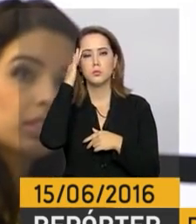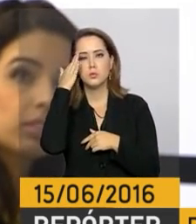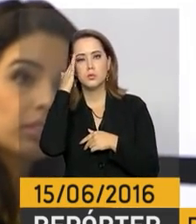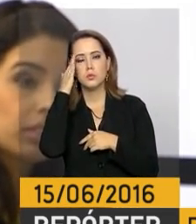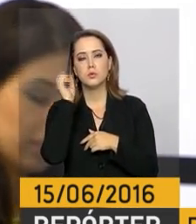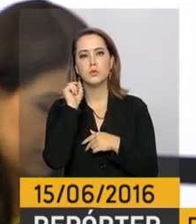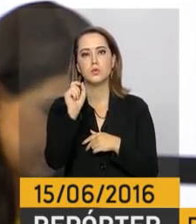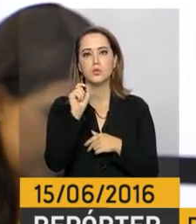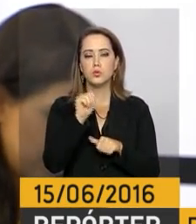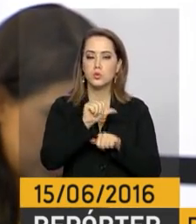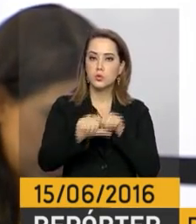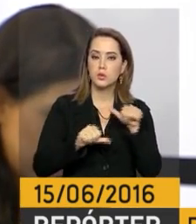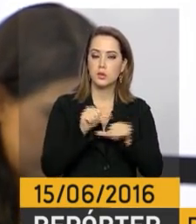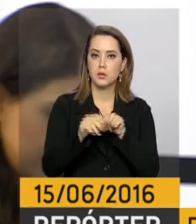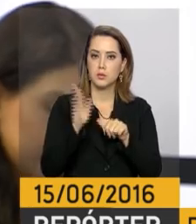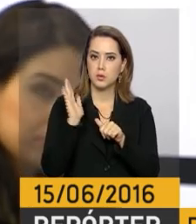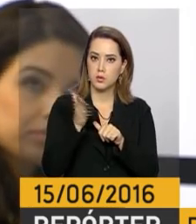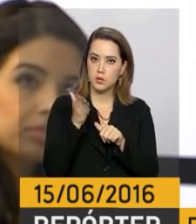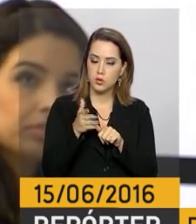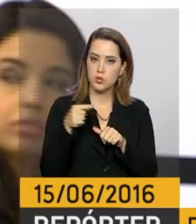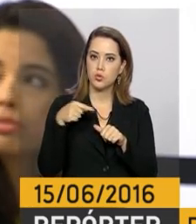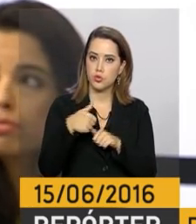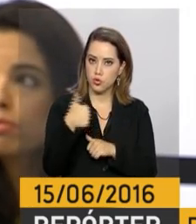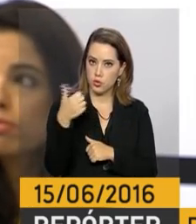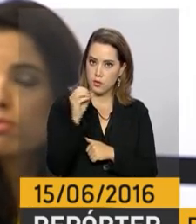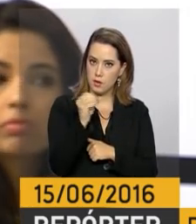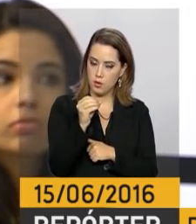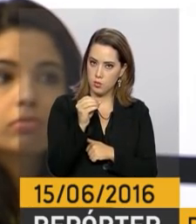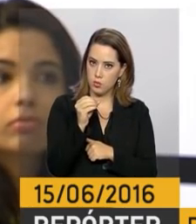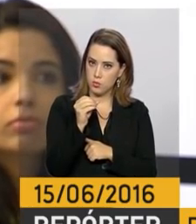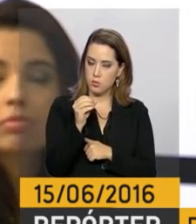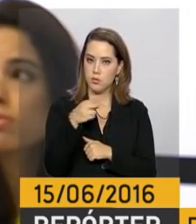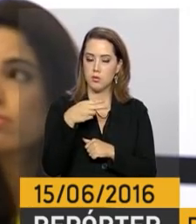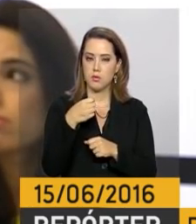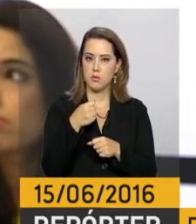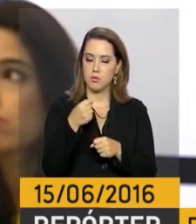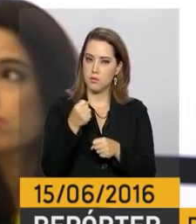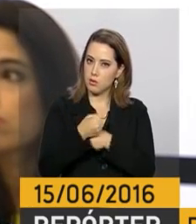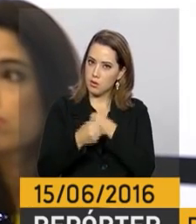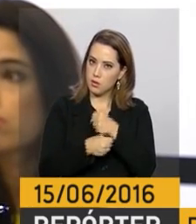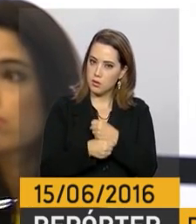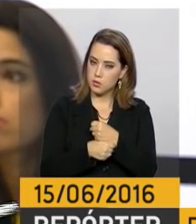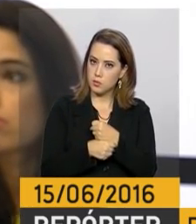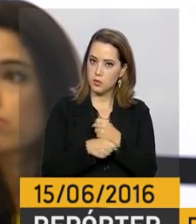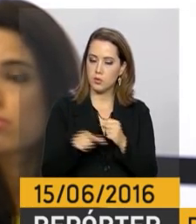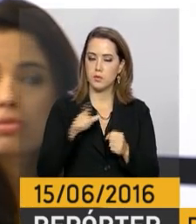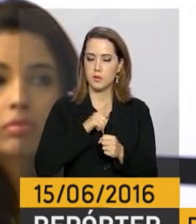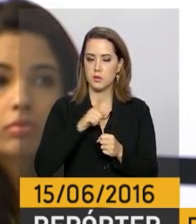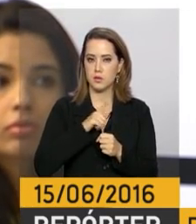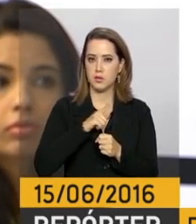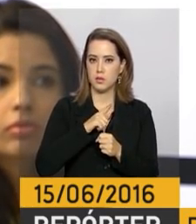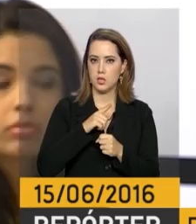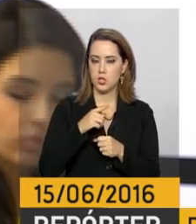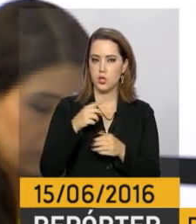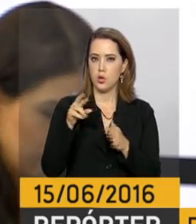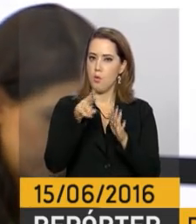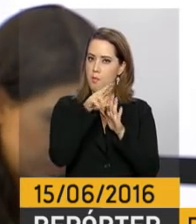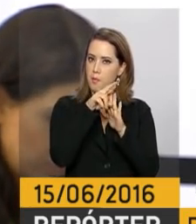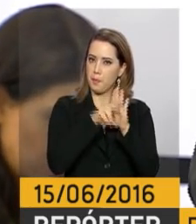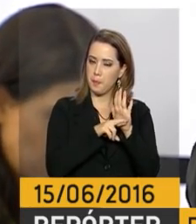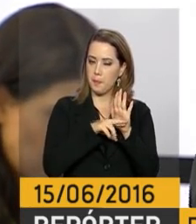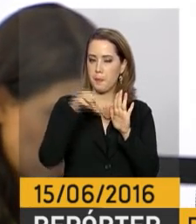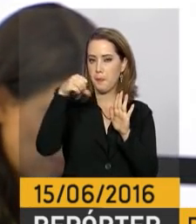mudança seria já a partir do 10º exercício. Então, você teria uma regra durante 9 anos e outra do